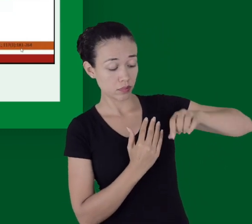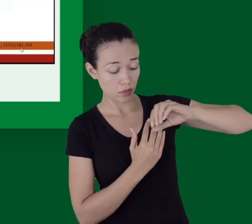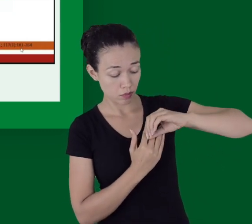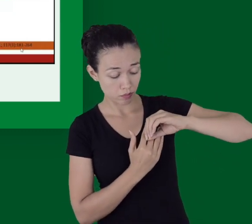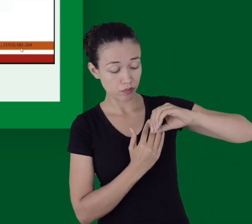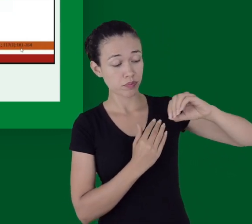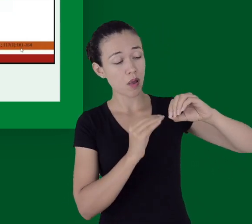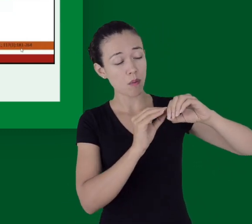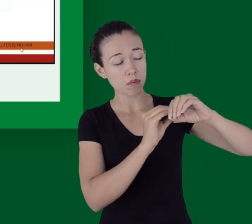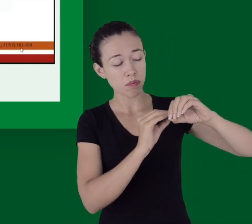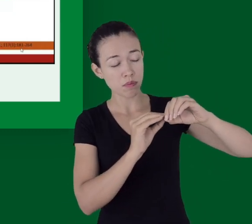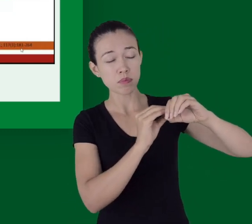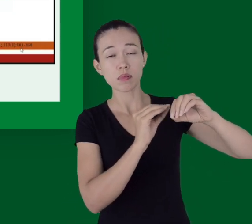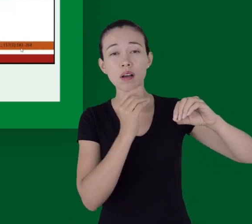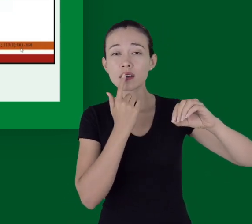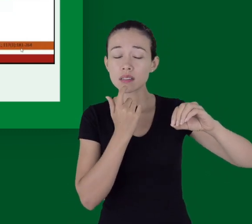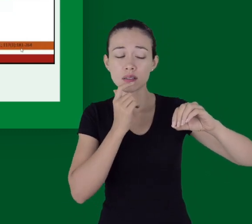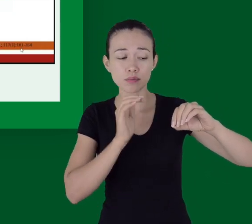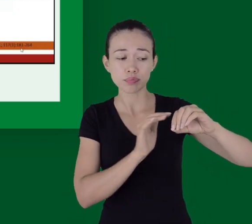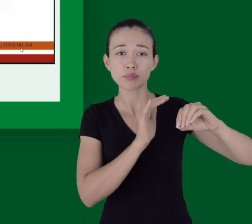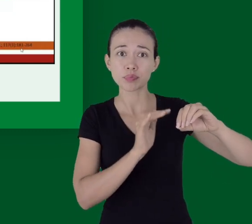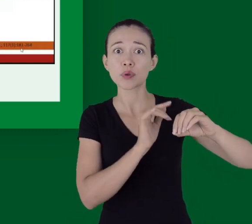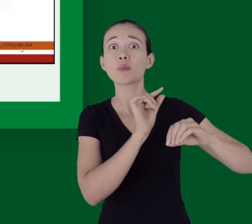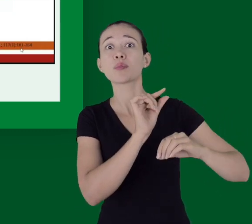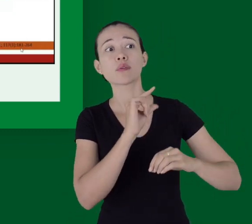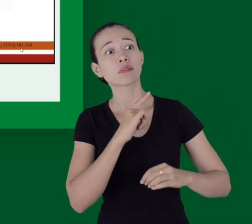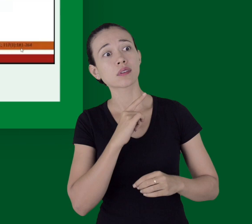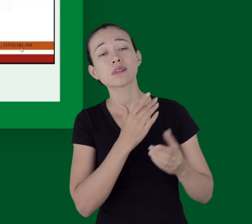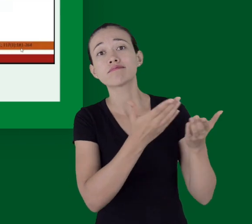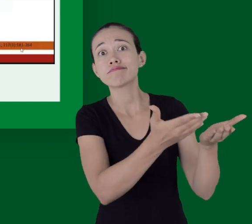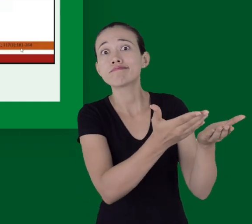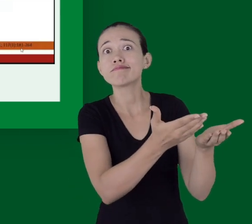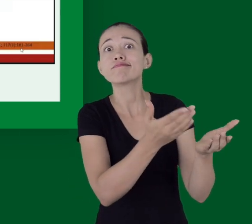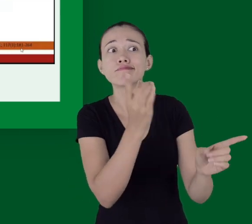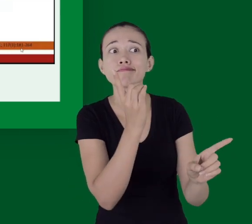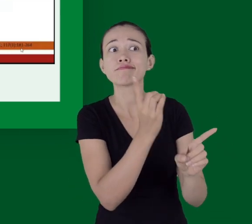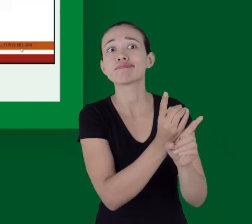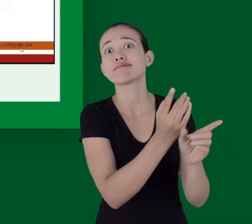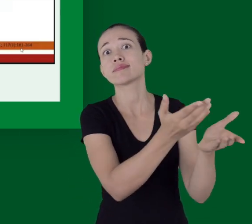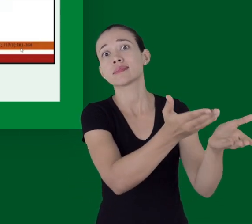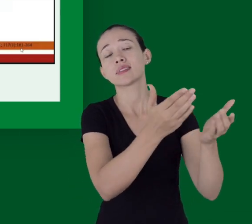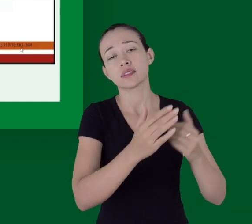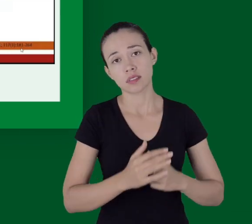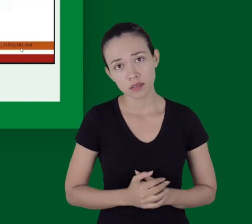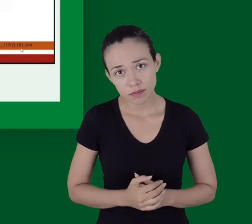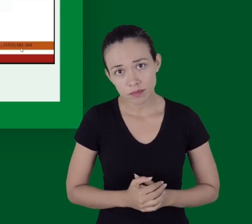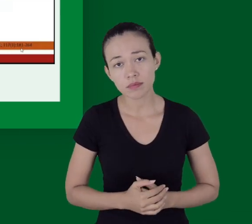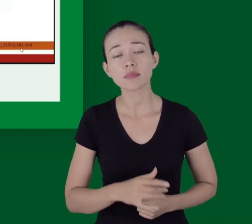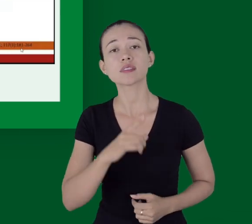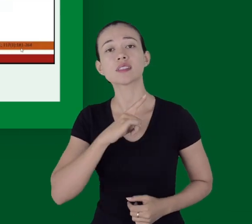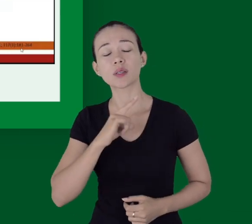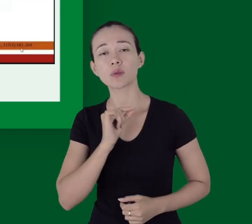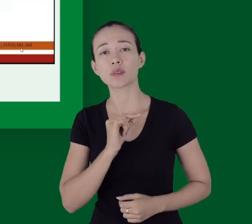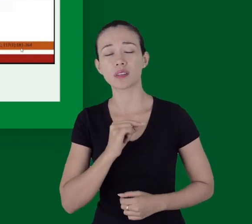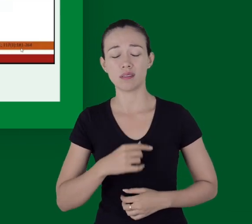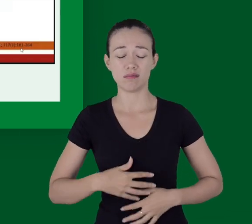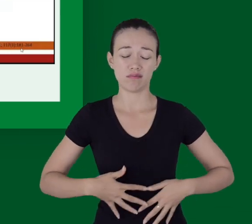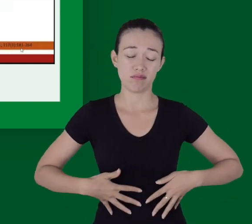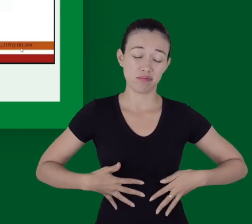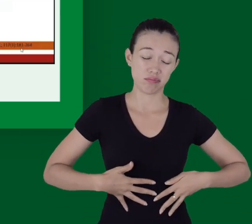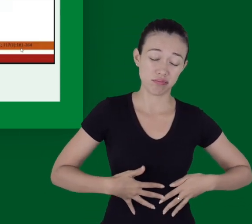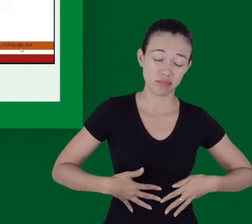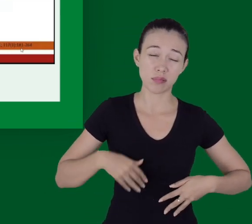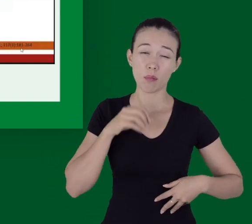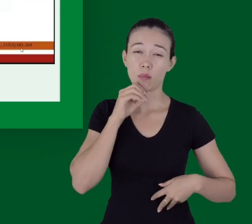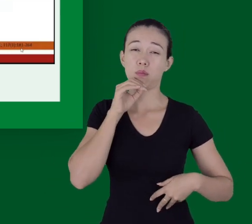é uma síndrome coronariana aguda que está se expressando dessa forma, né? Náusea, vômito, sudorese, mal-estar. Mesmo ele não se